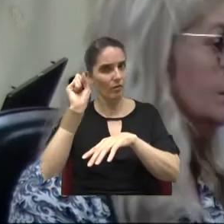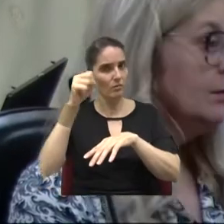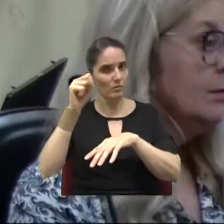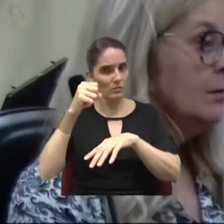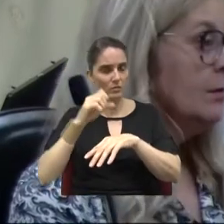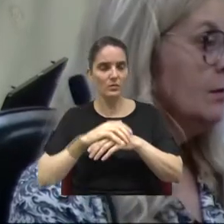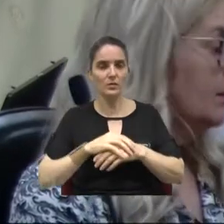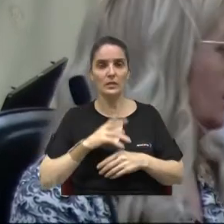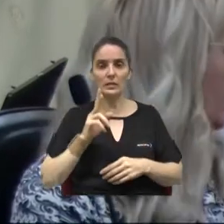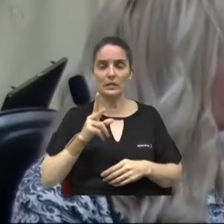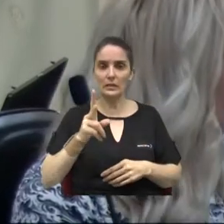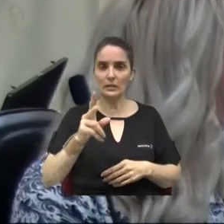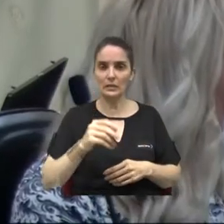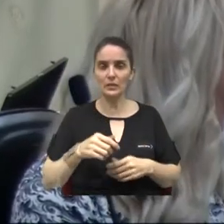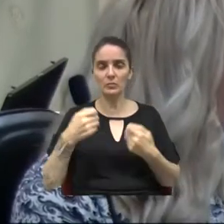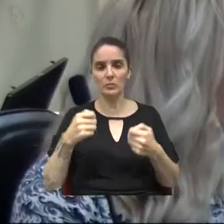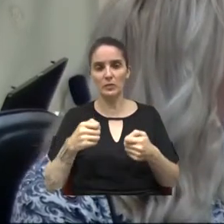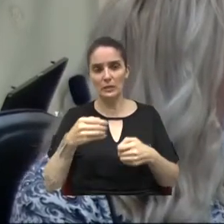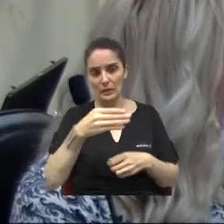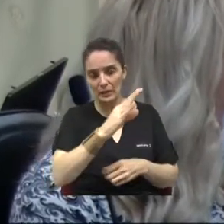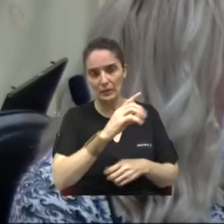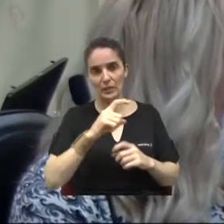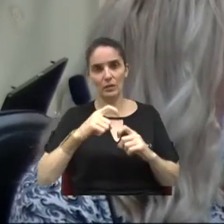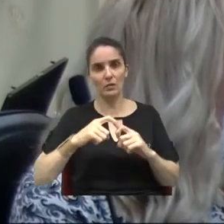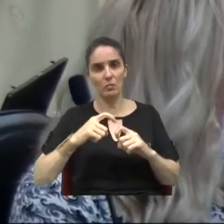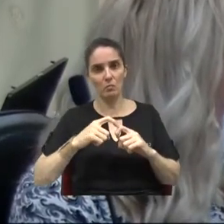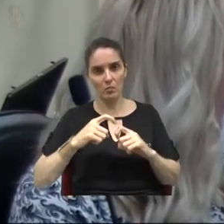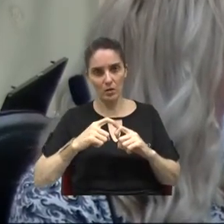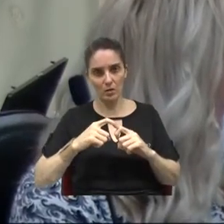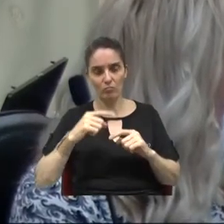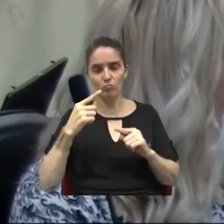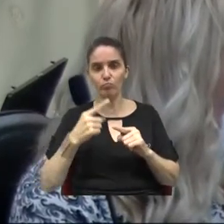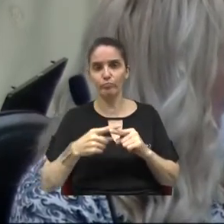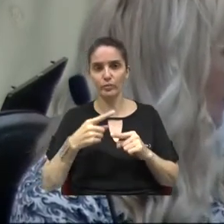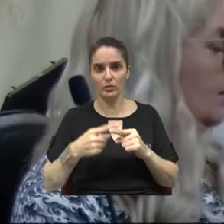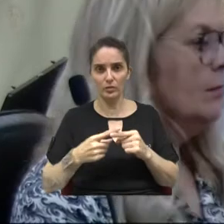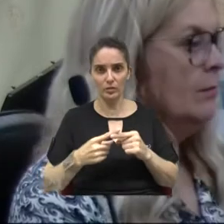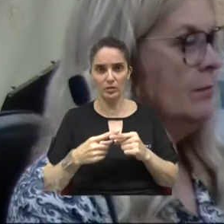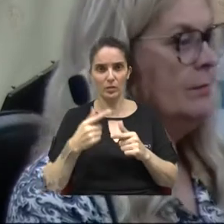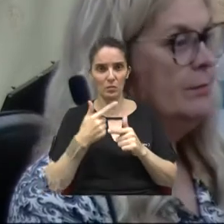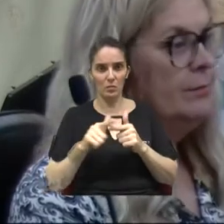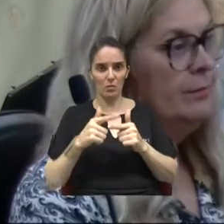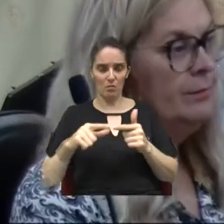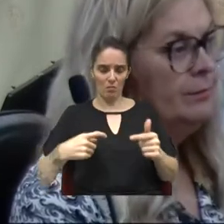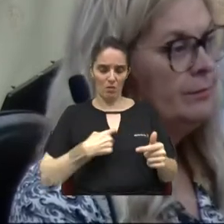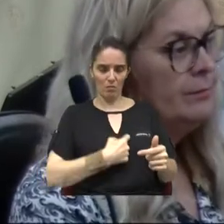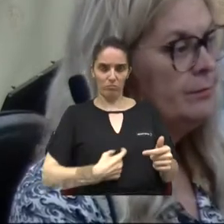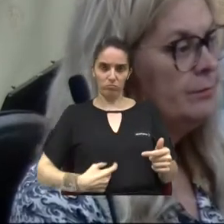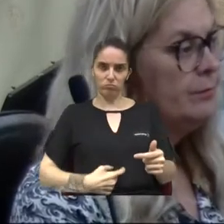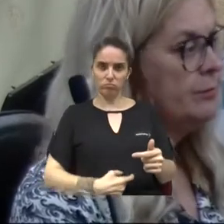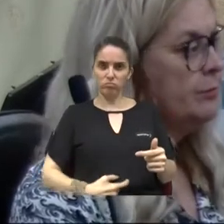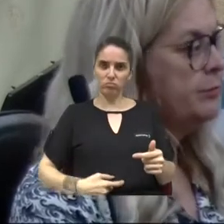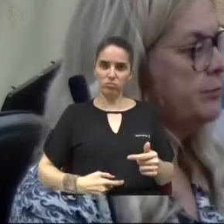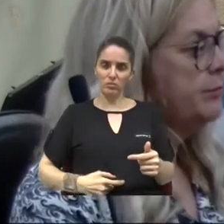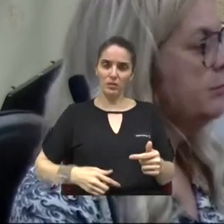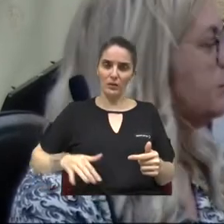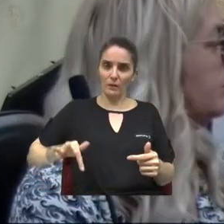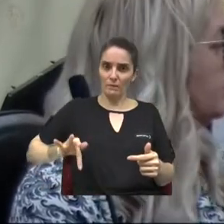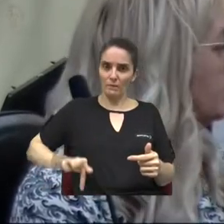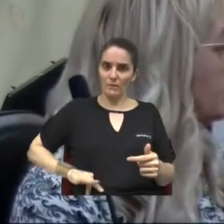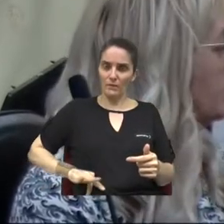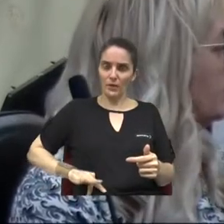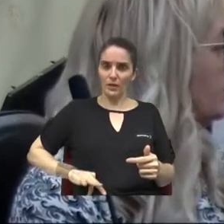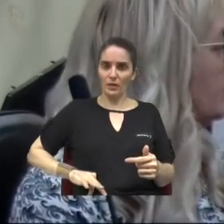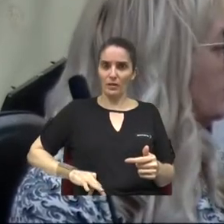vivem fazendo check-ups por conta de problemas de estômago, de fígado,